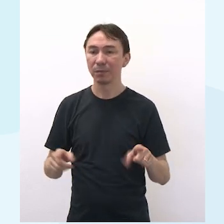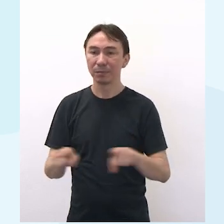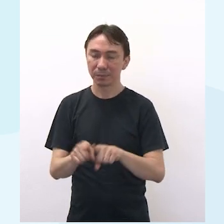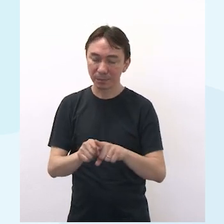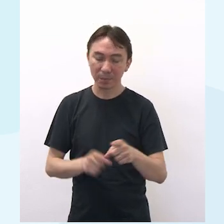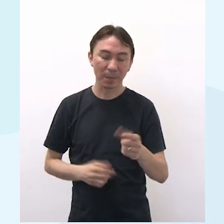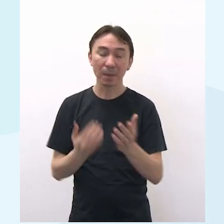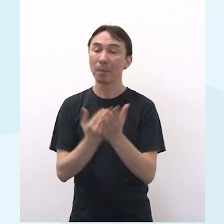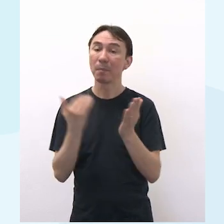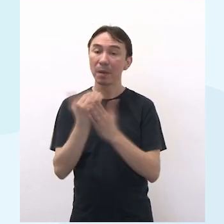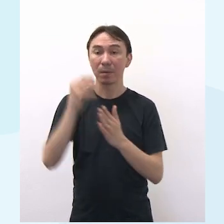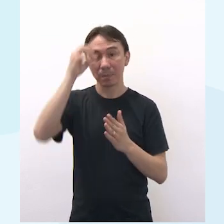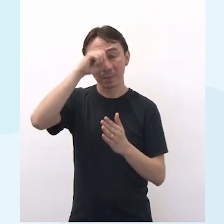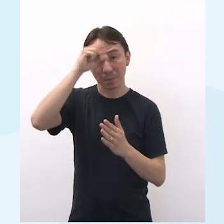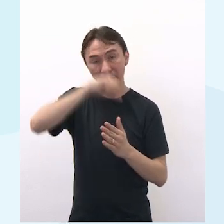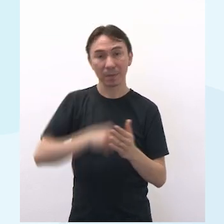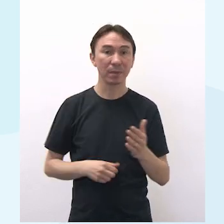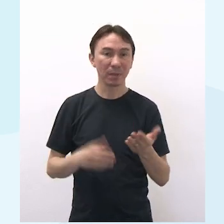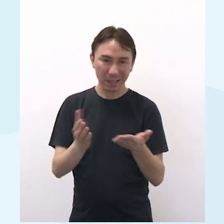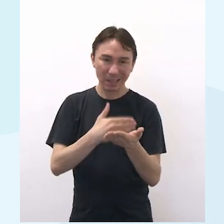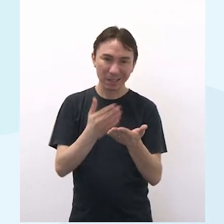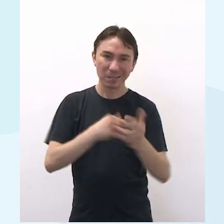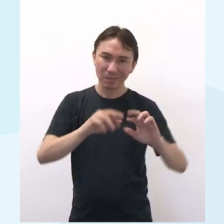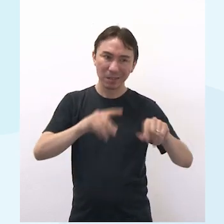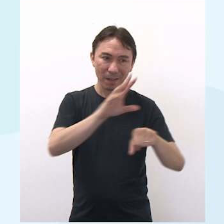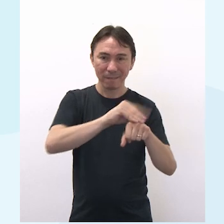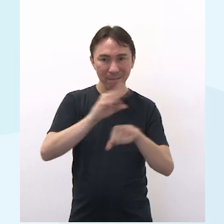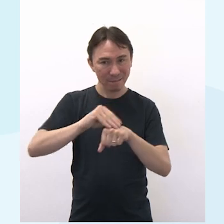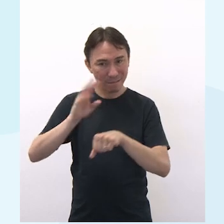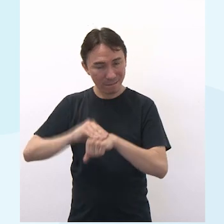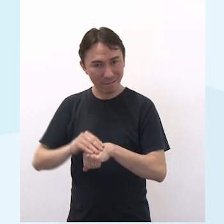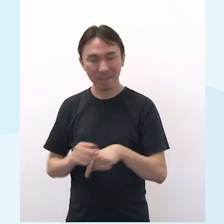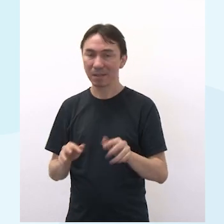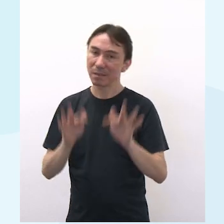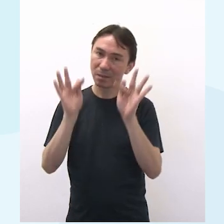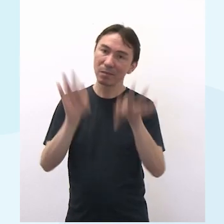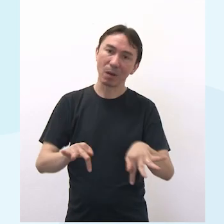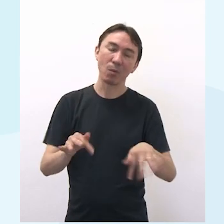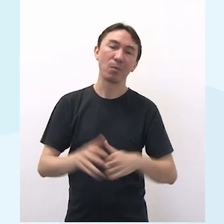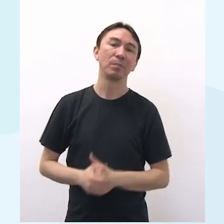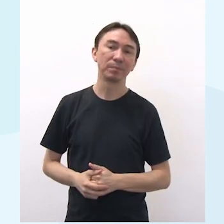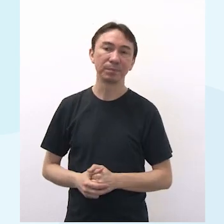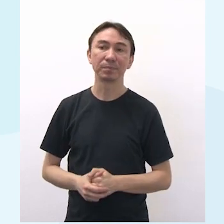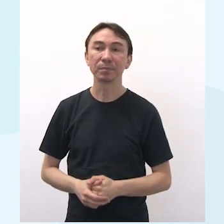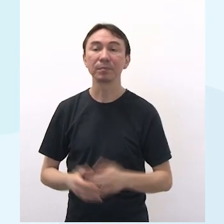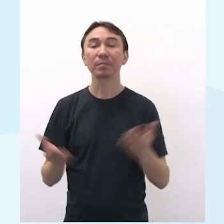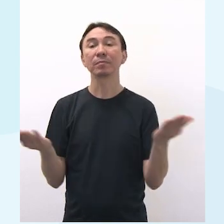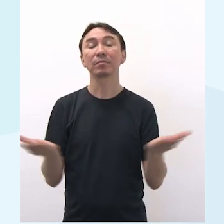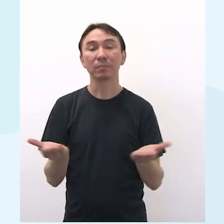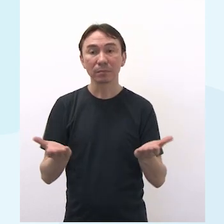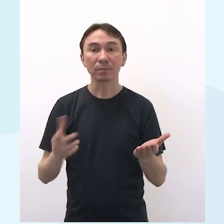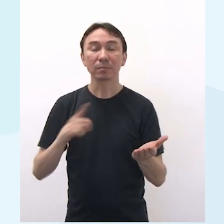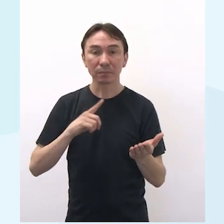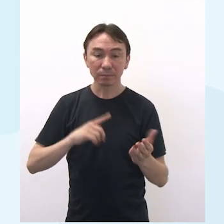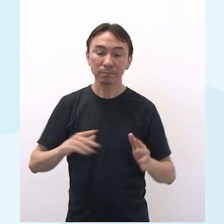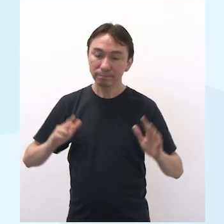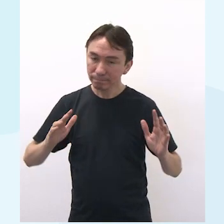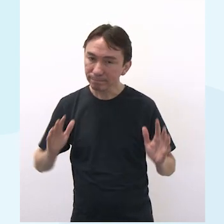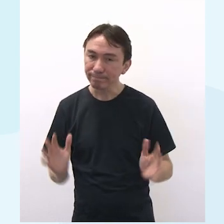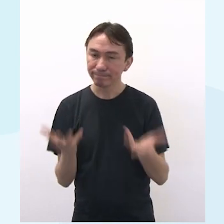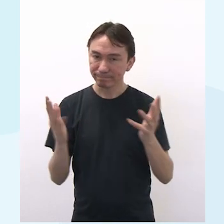nossa formação e o encerramento. Nós vamos partir agora para uma